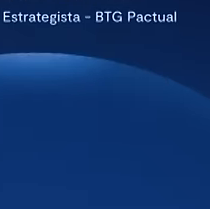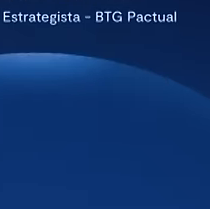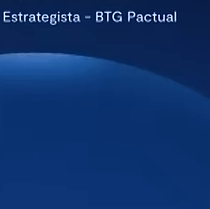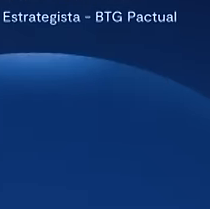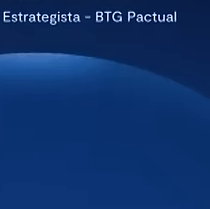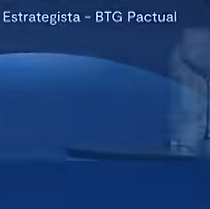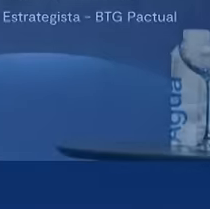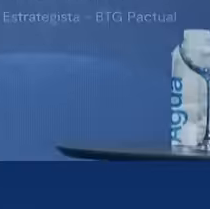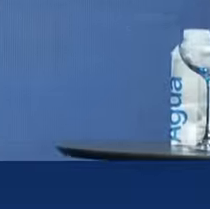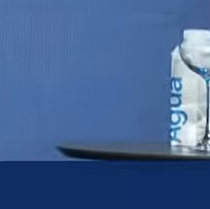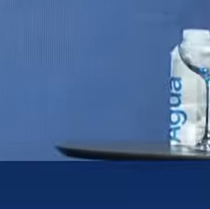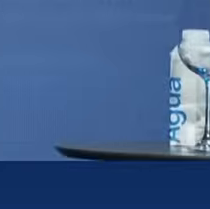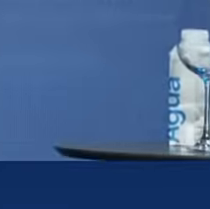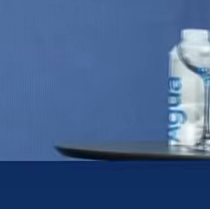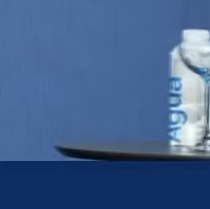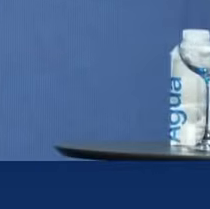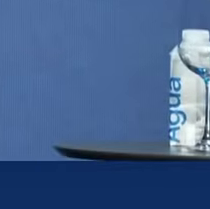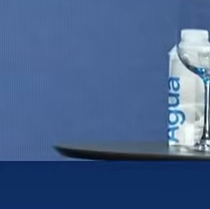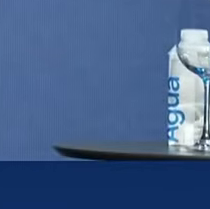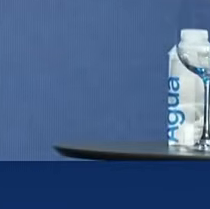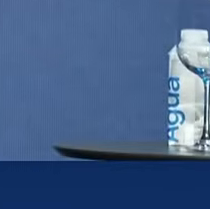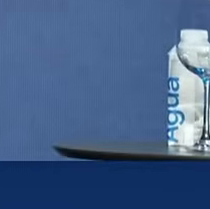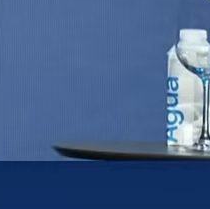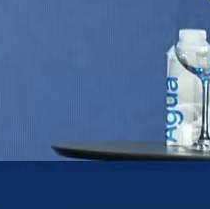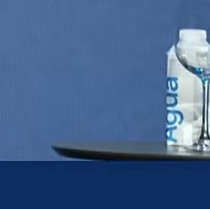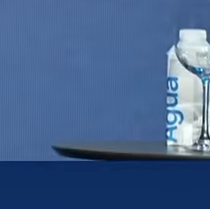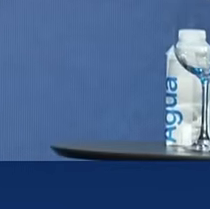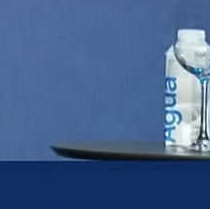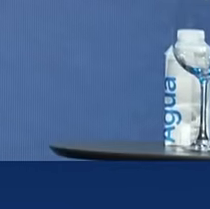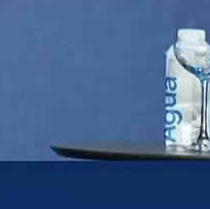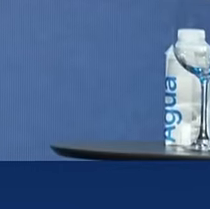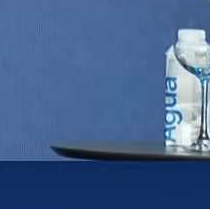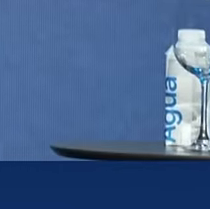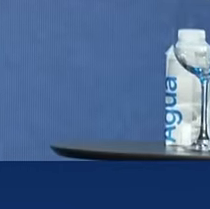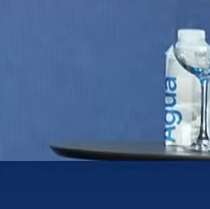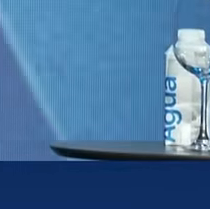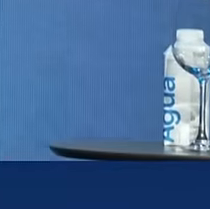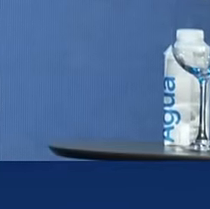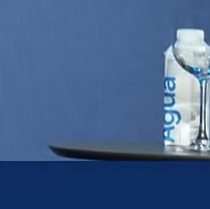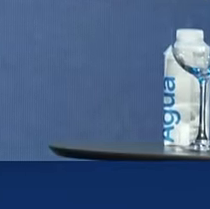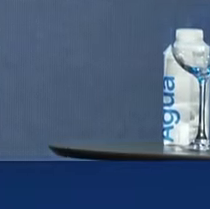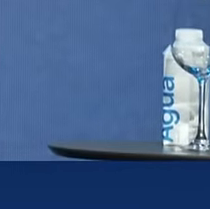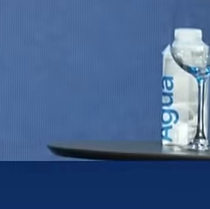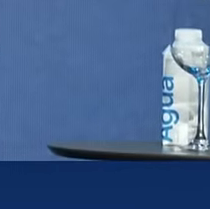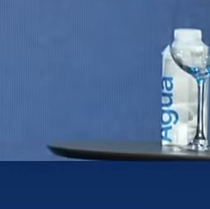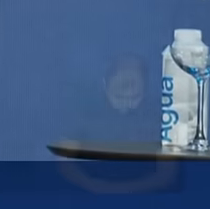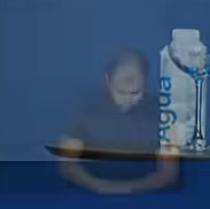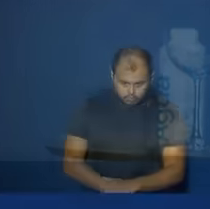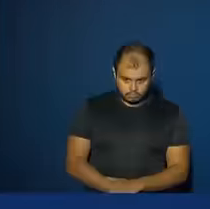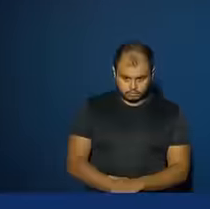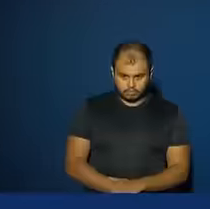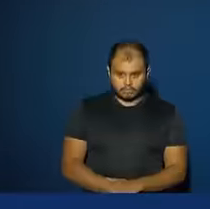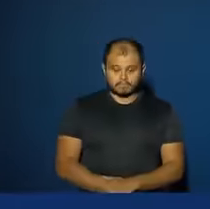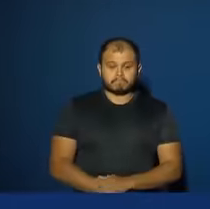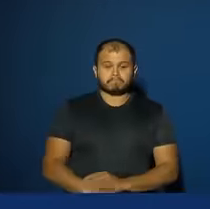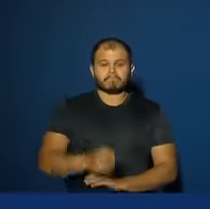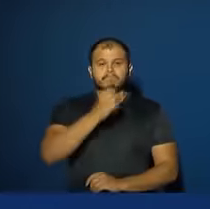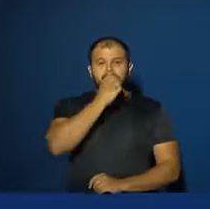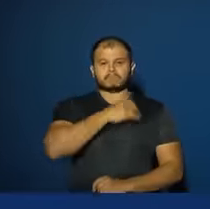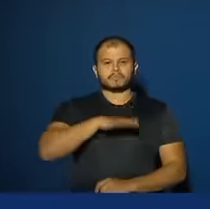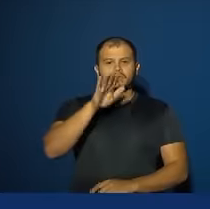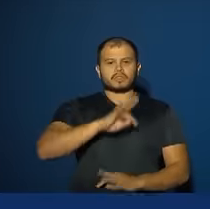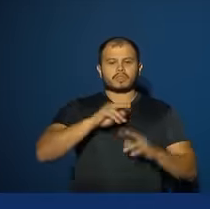Bom, boa tarde a todos. Queria agradecer a presença nesse painel, que é um painel que já é tradição aqui na CEO